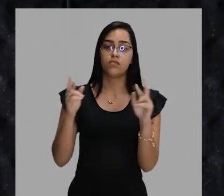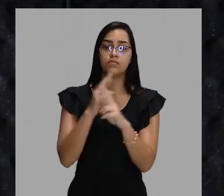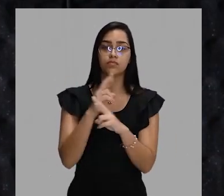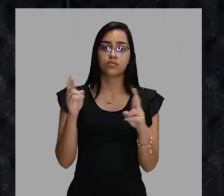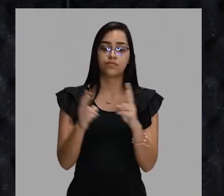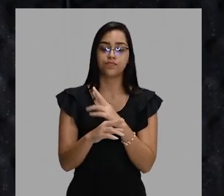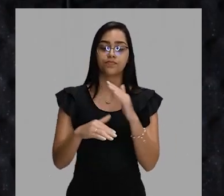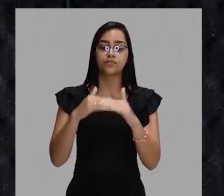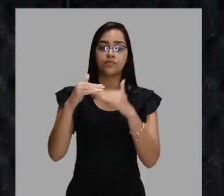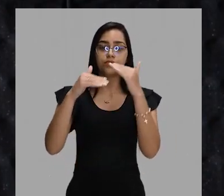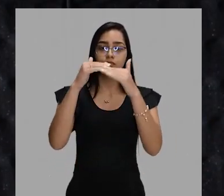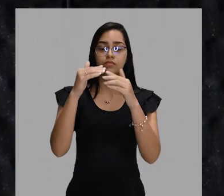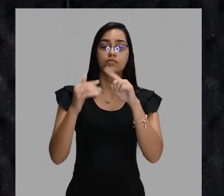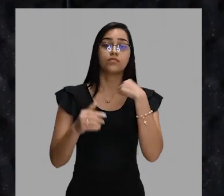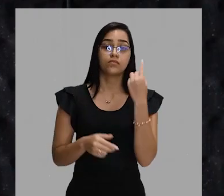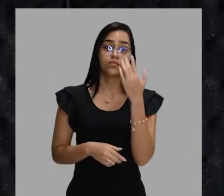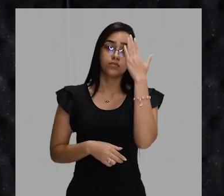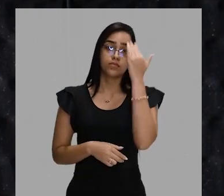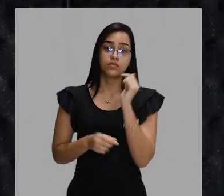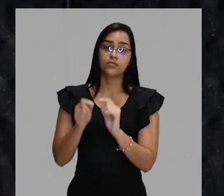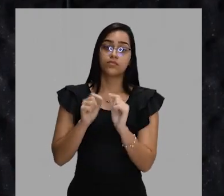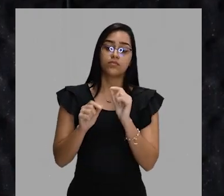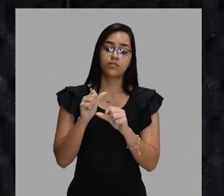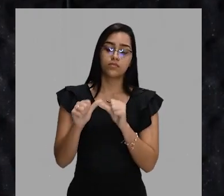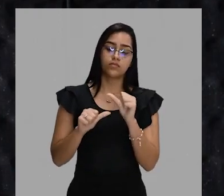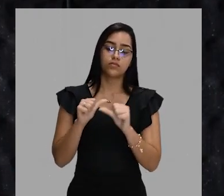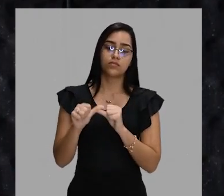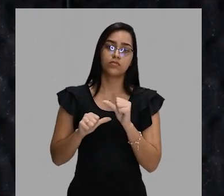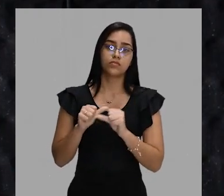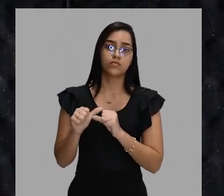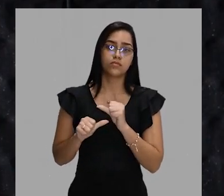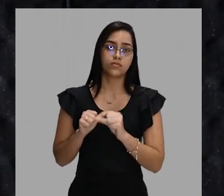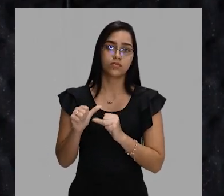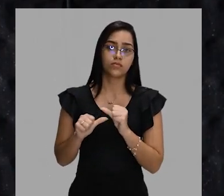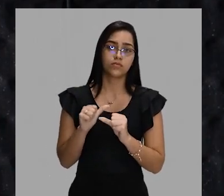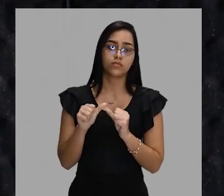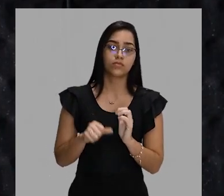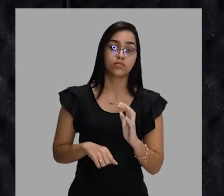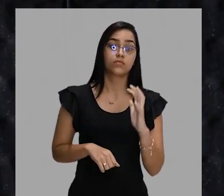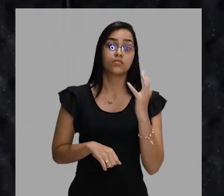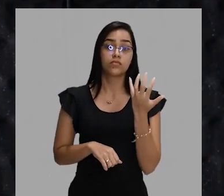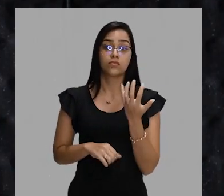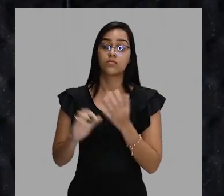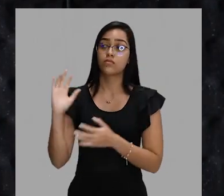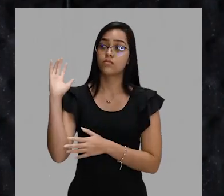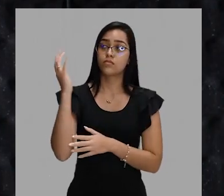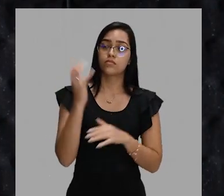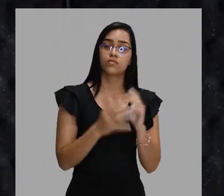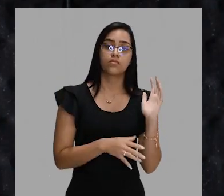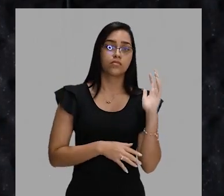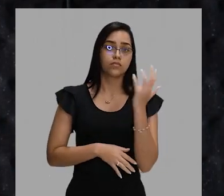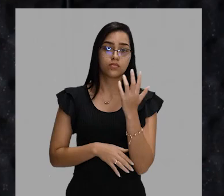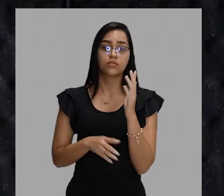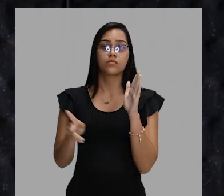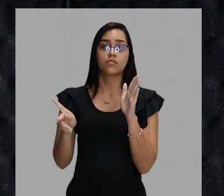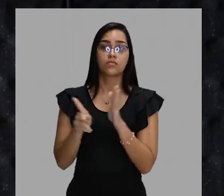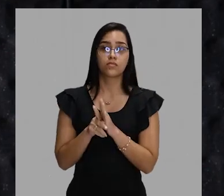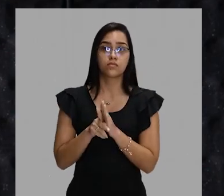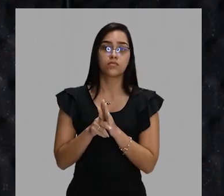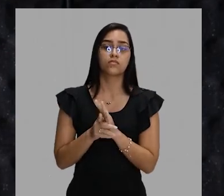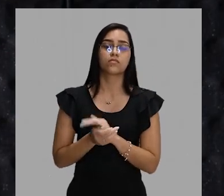da evolução, nós sabemos que as mudanças que ocorrem na natureza, elas são originadas